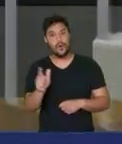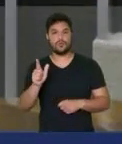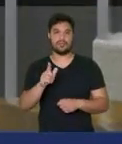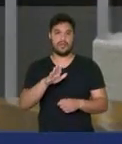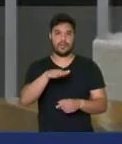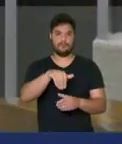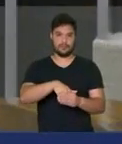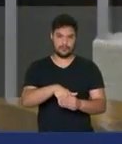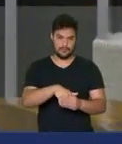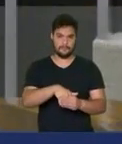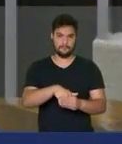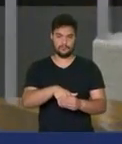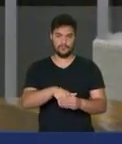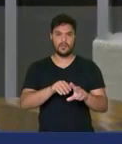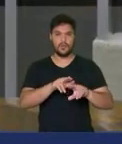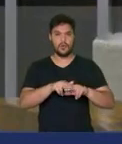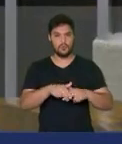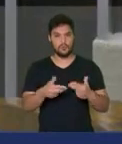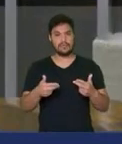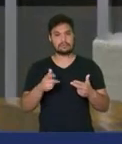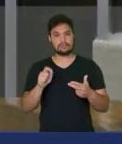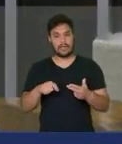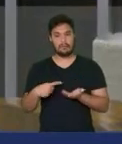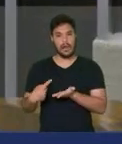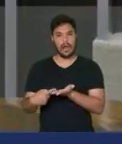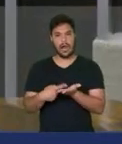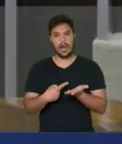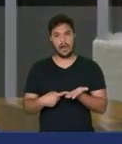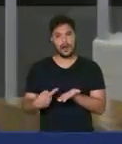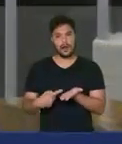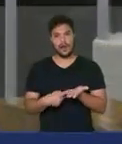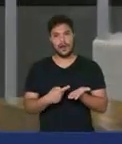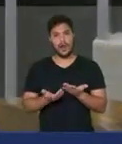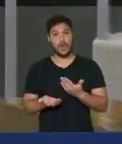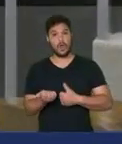e, com isto, armariam o processo de golpe aqui executado.